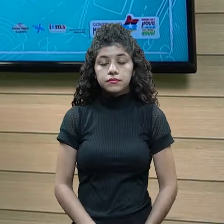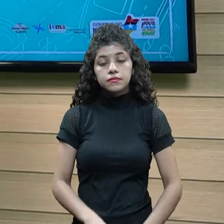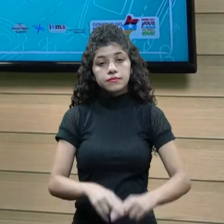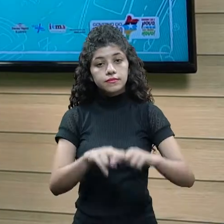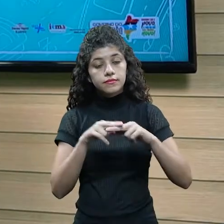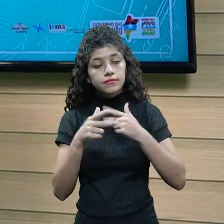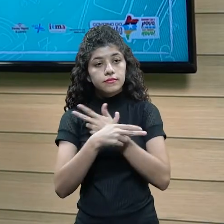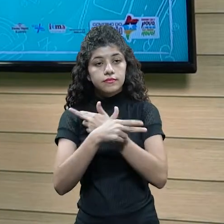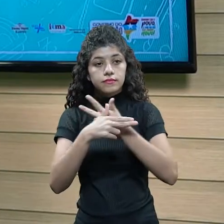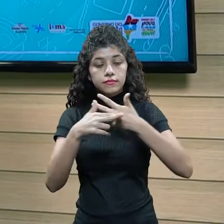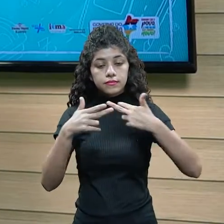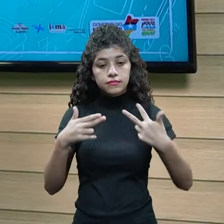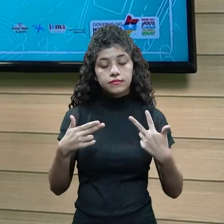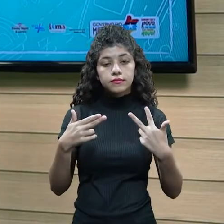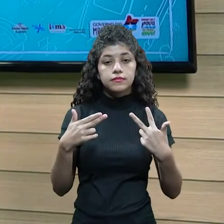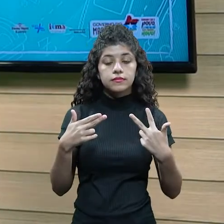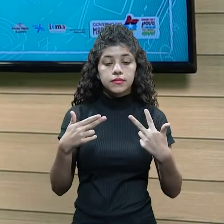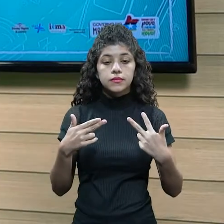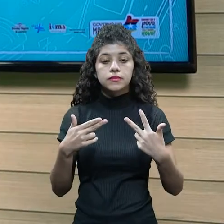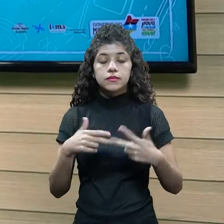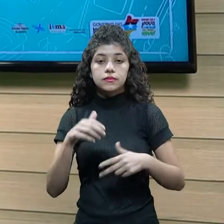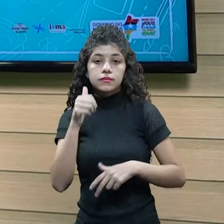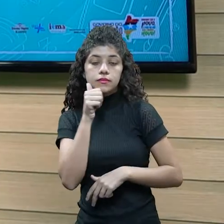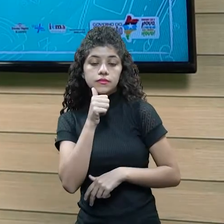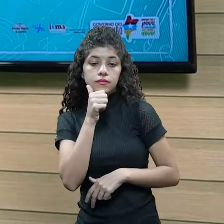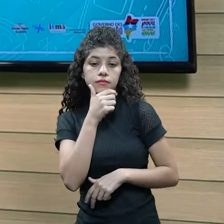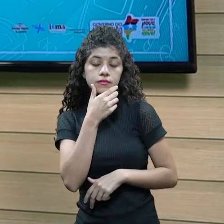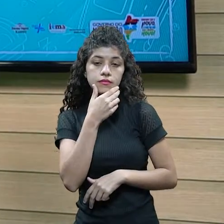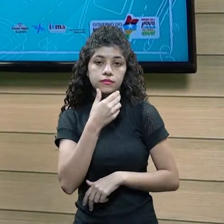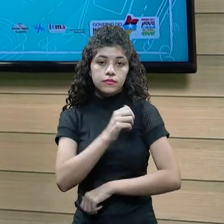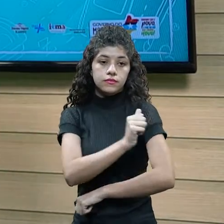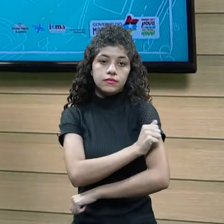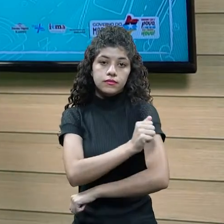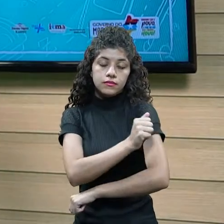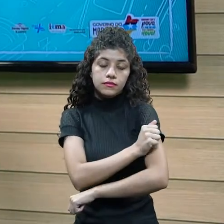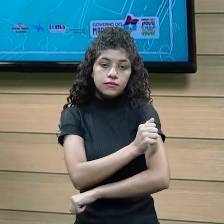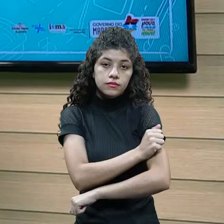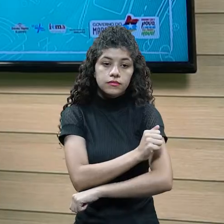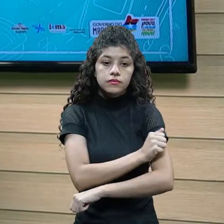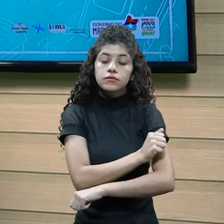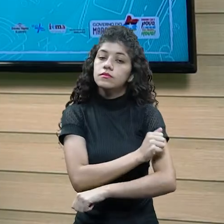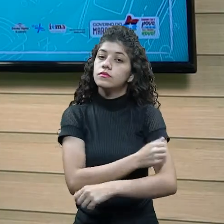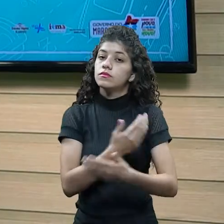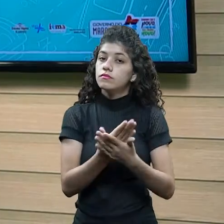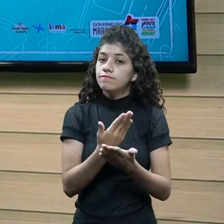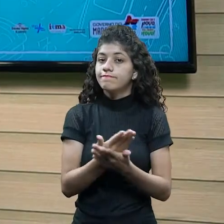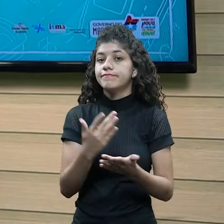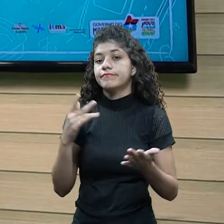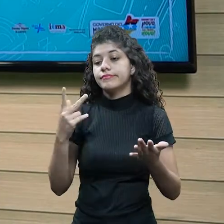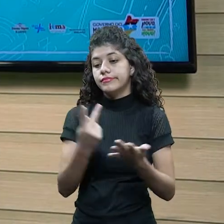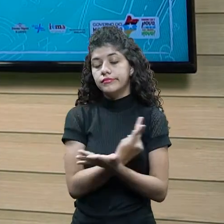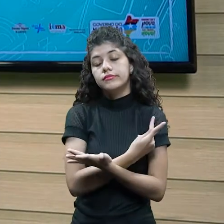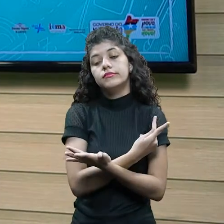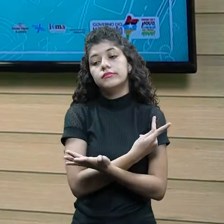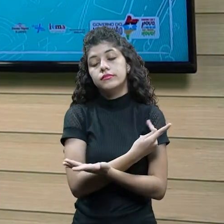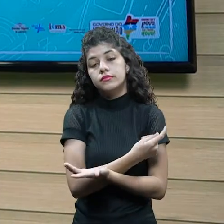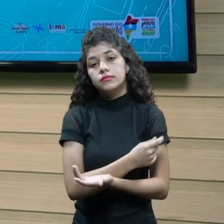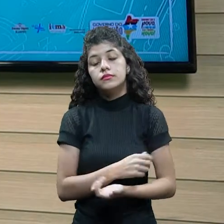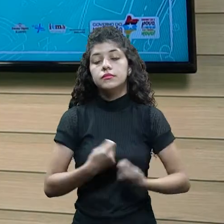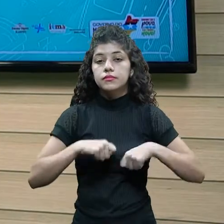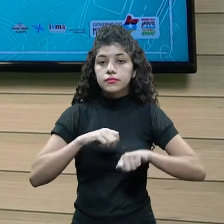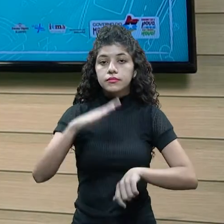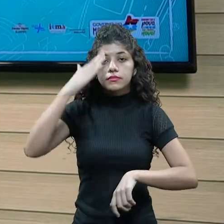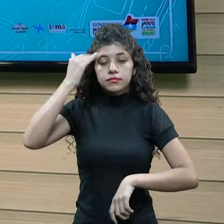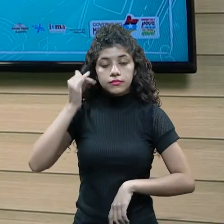que muitos alunos, muitos estudantes se perdem na matemática por isso, por achar que é simplesmente também, por ser uma ciência exata, que é decoreba, é diferente. Você tem que saber